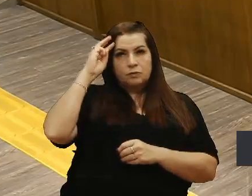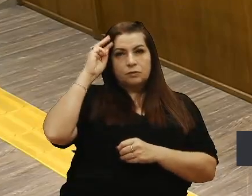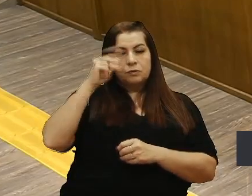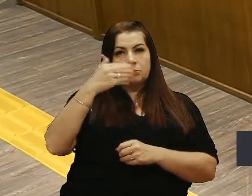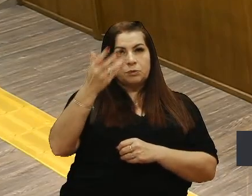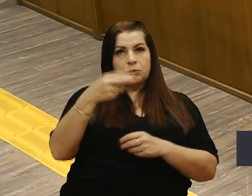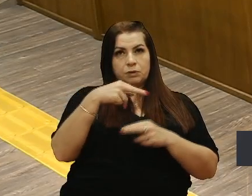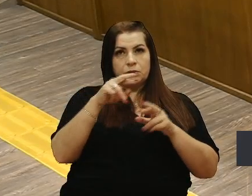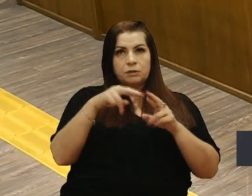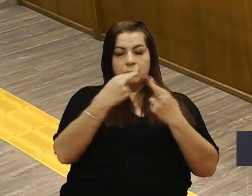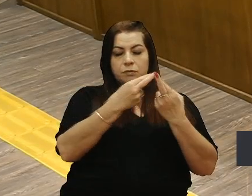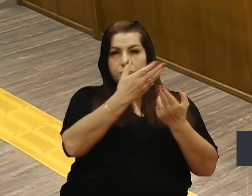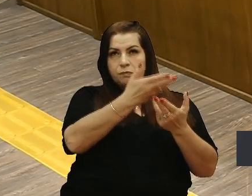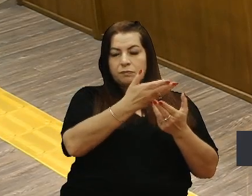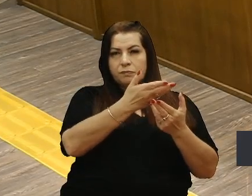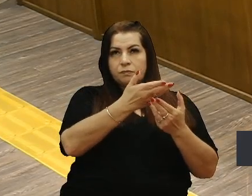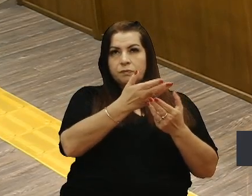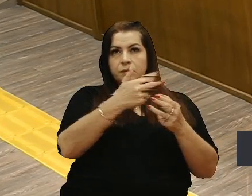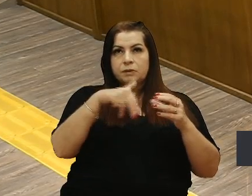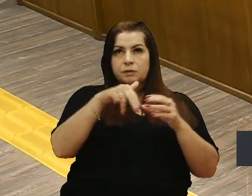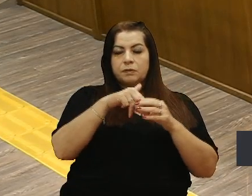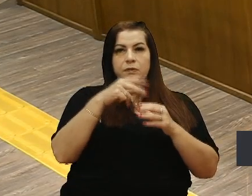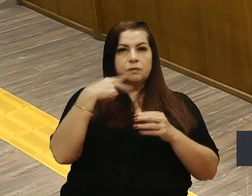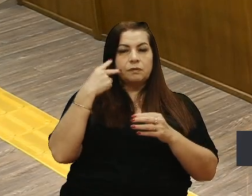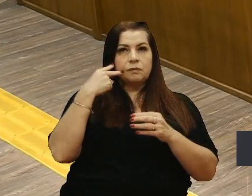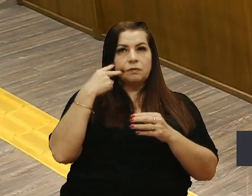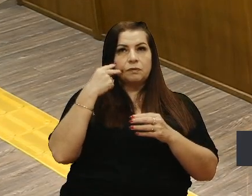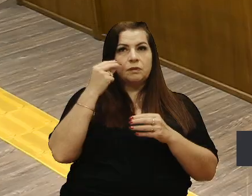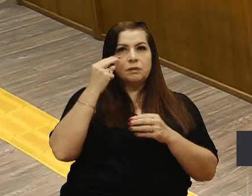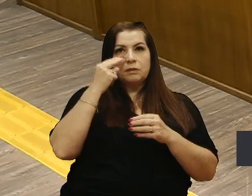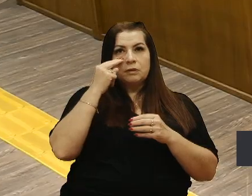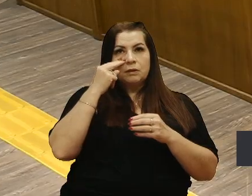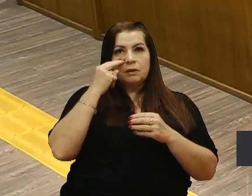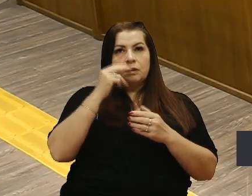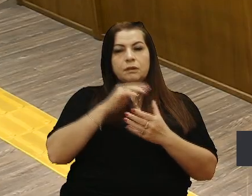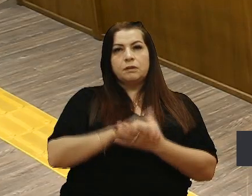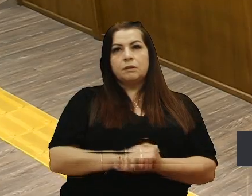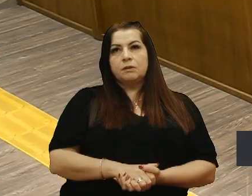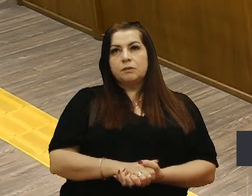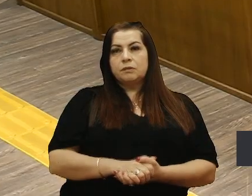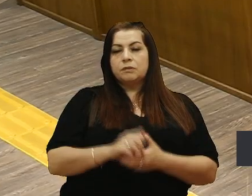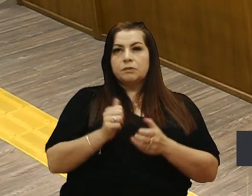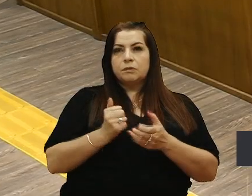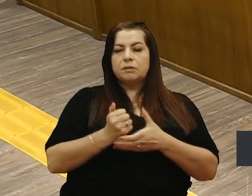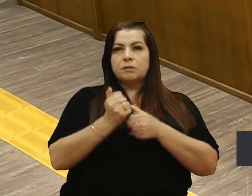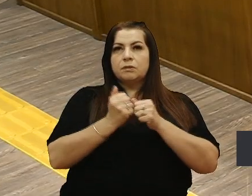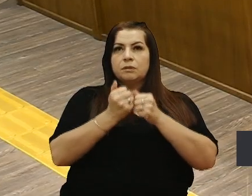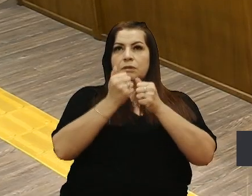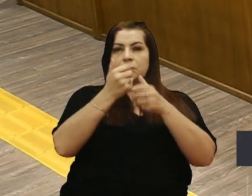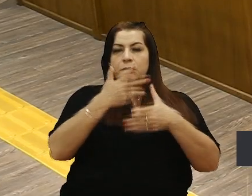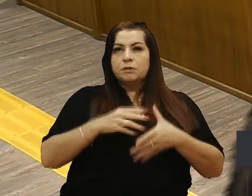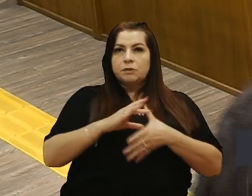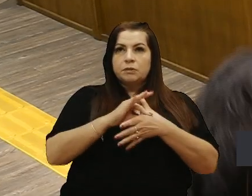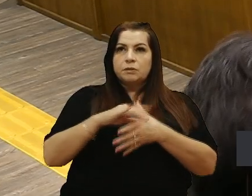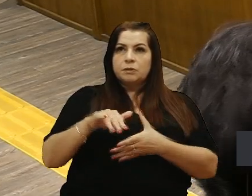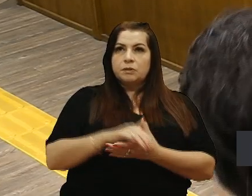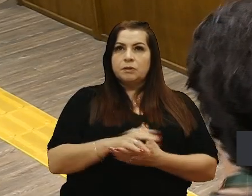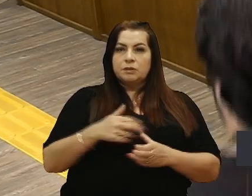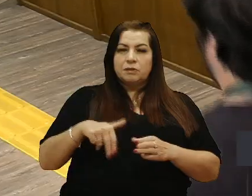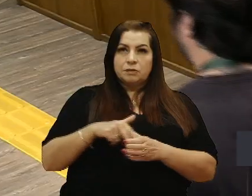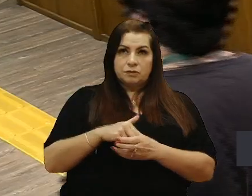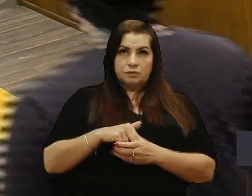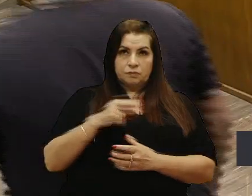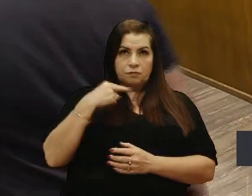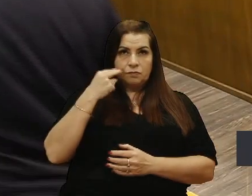passo o meu grande expediente ao nobre colega vereador Fantinel e já peço declaração de líder também. Da tribuna,